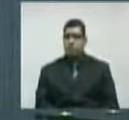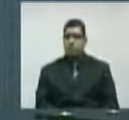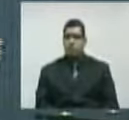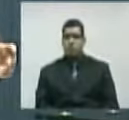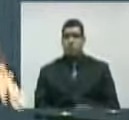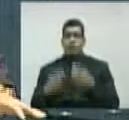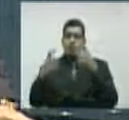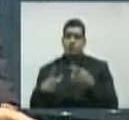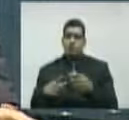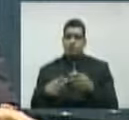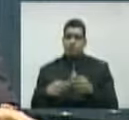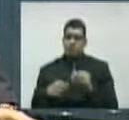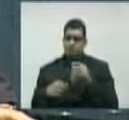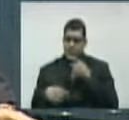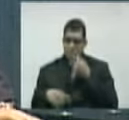Diante desta